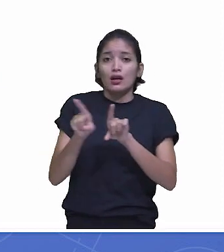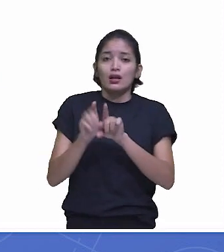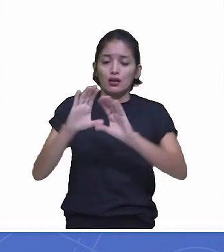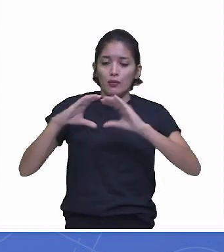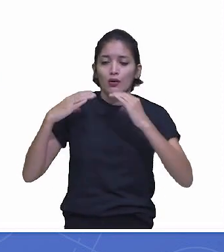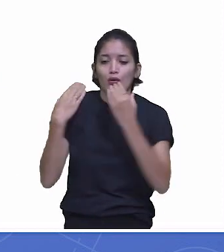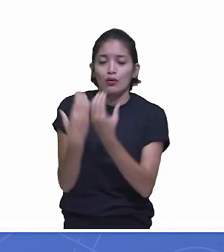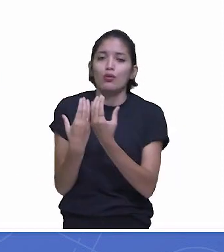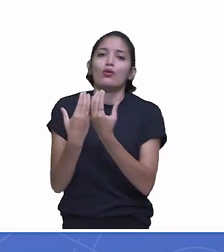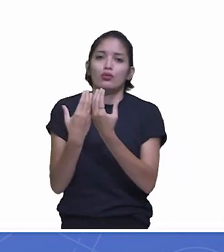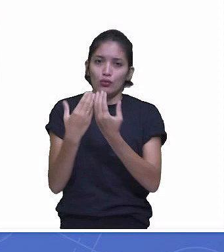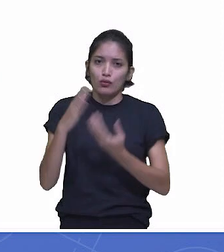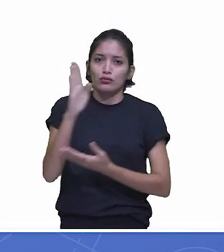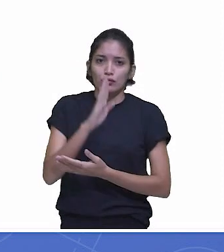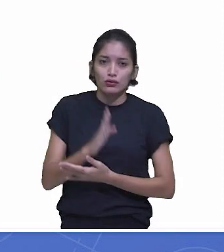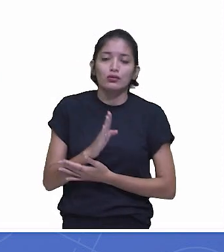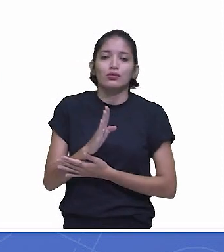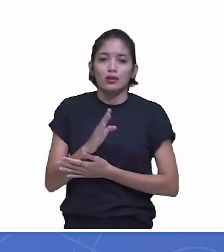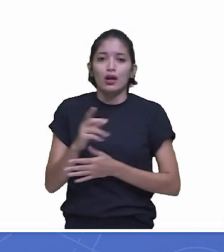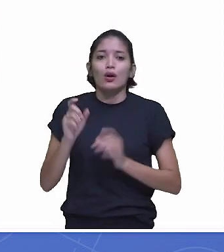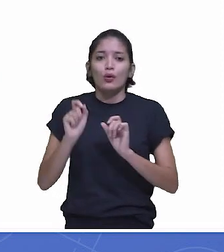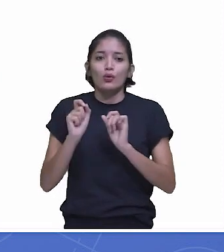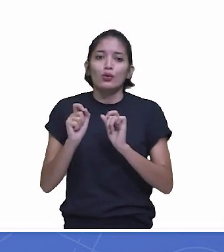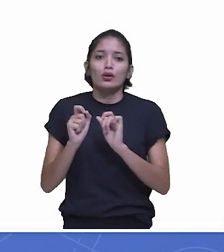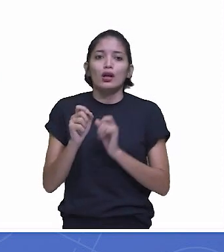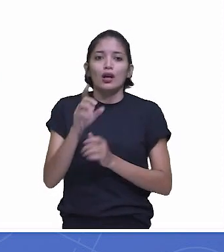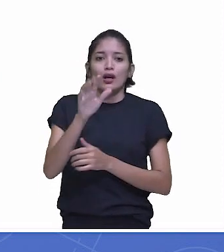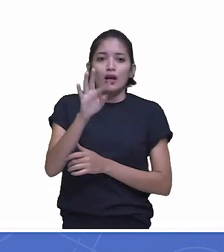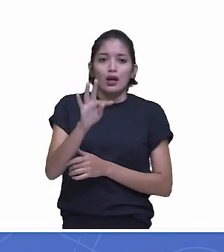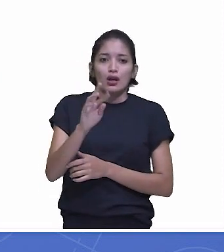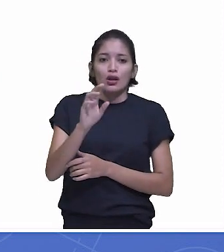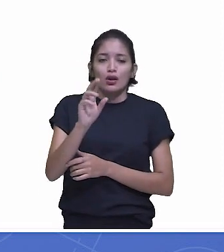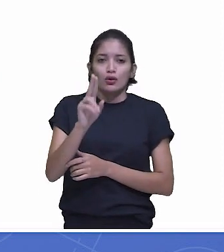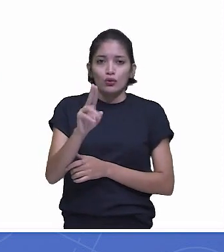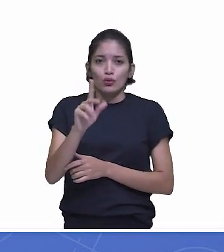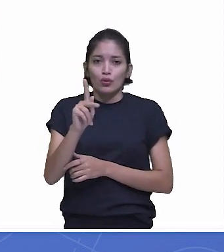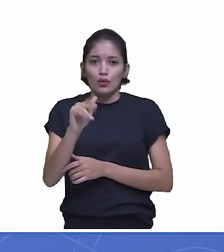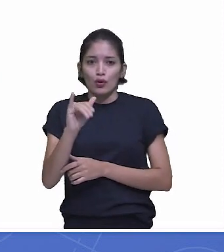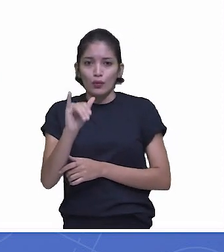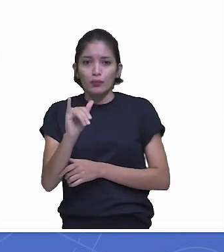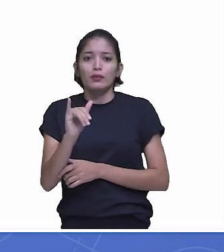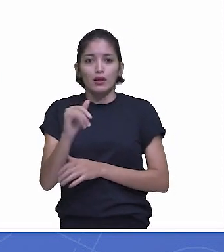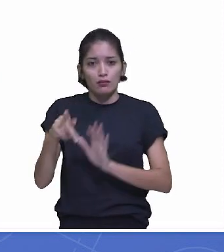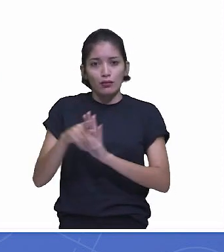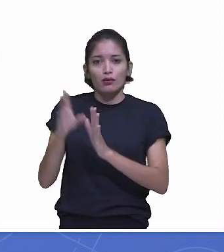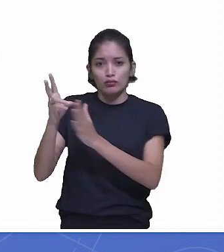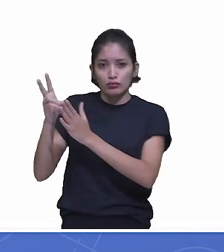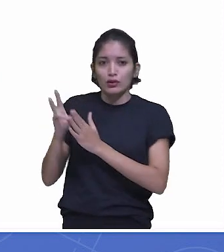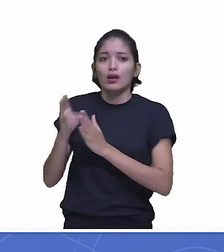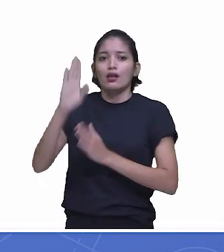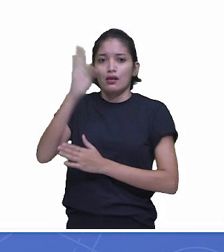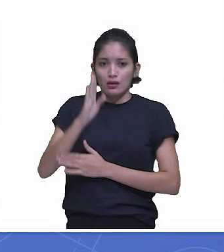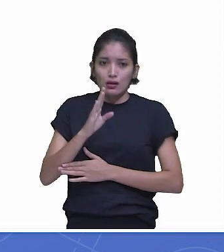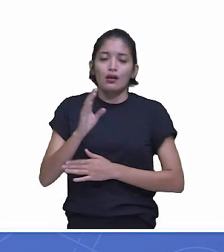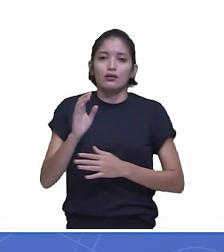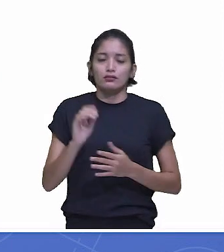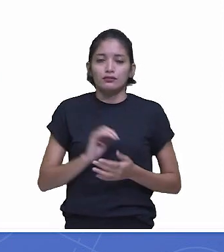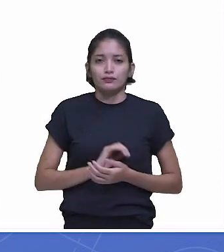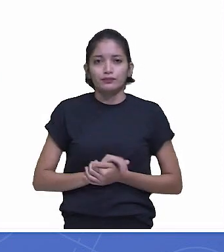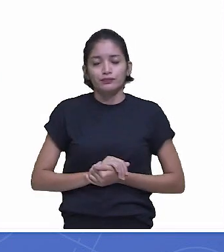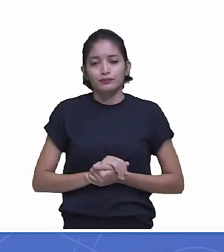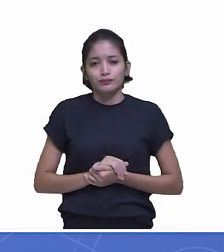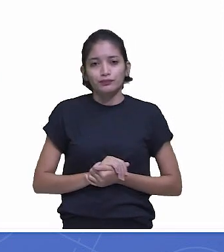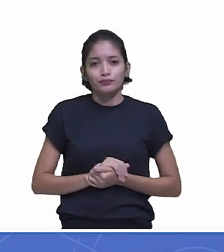Nacional decrete o Tupi-Guarani como língua oficial e nacional do povo brasileiro. Muito bem, então,